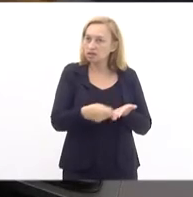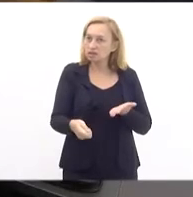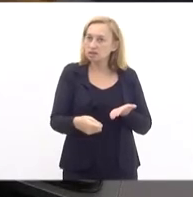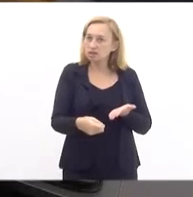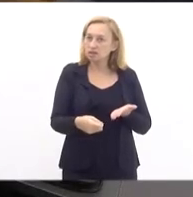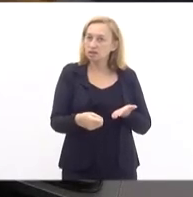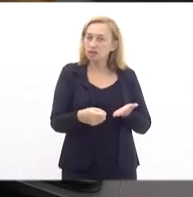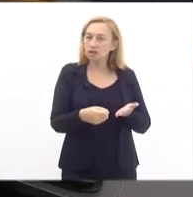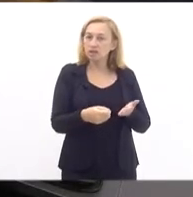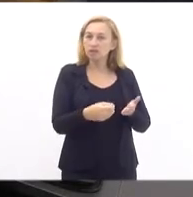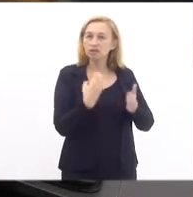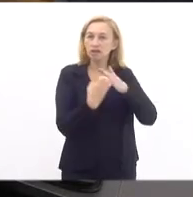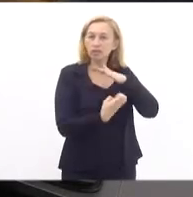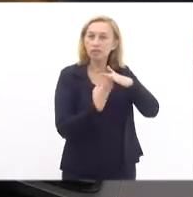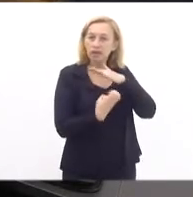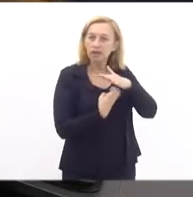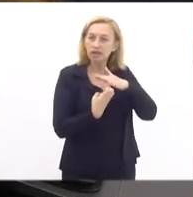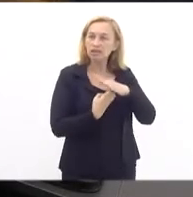a Supervia